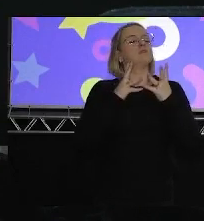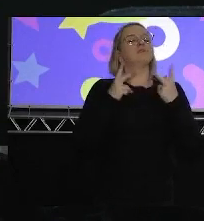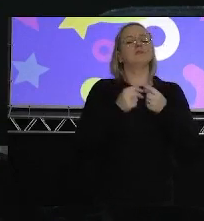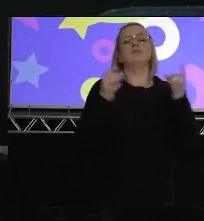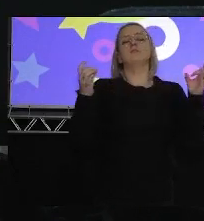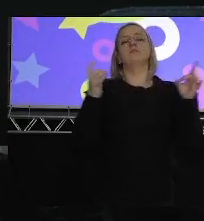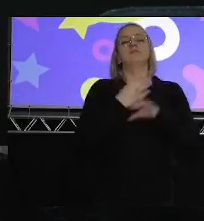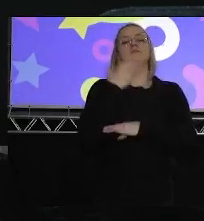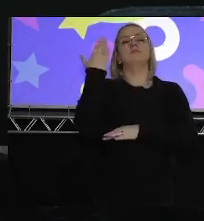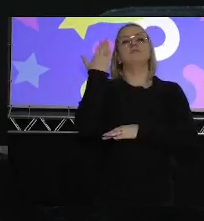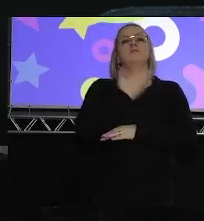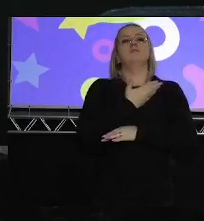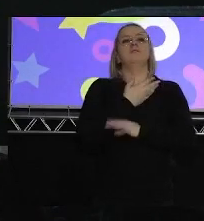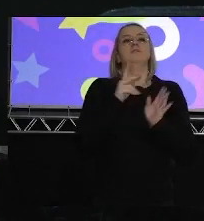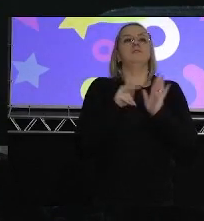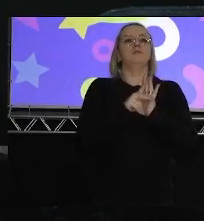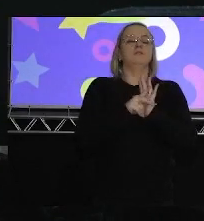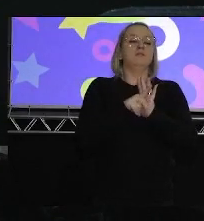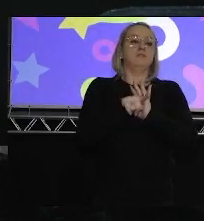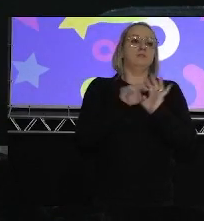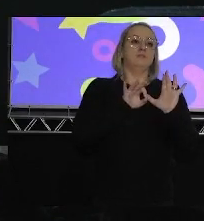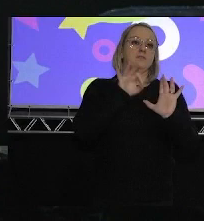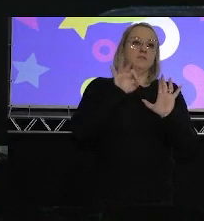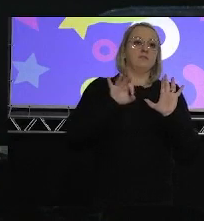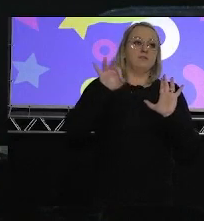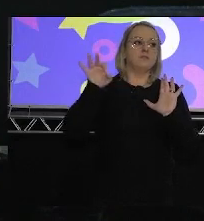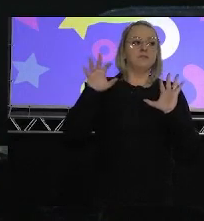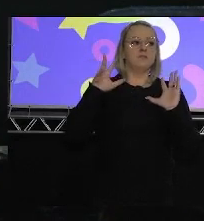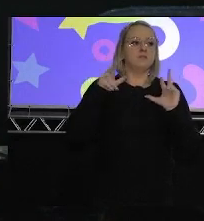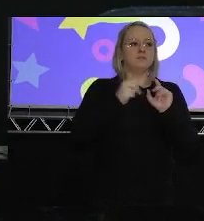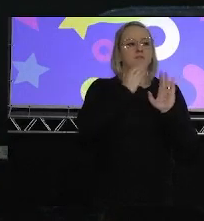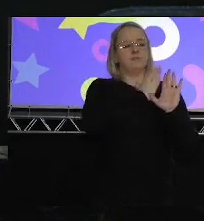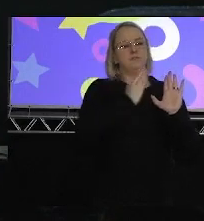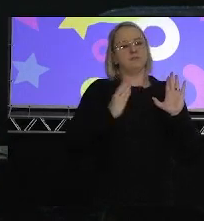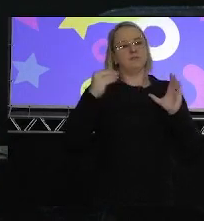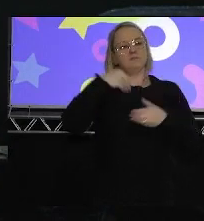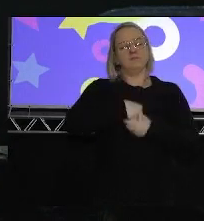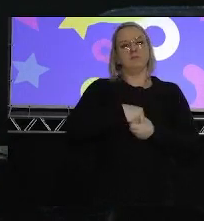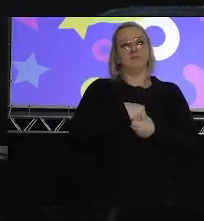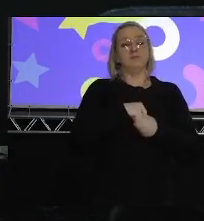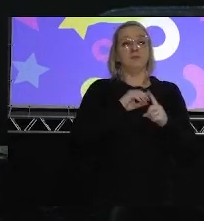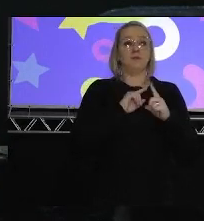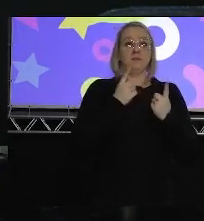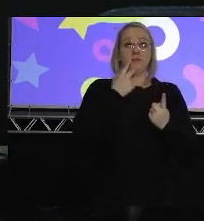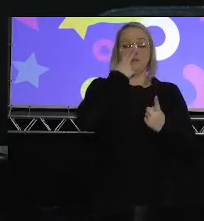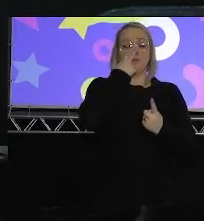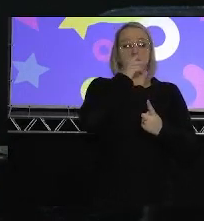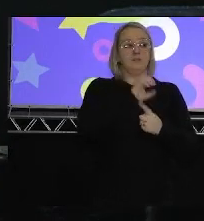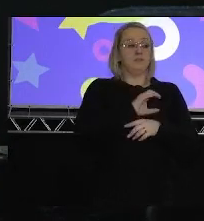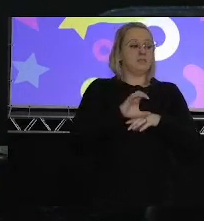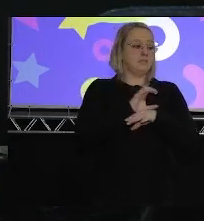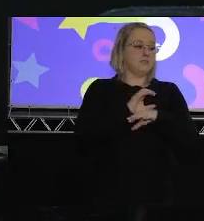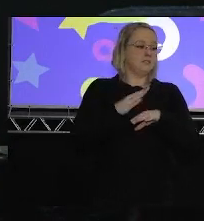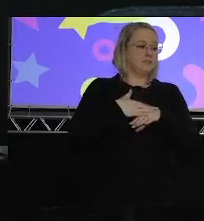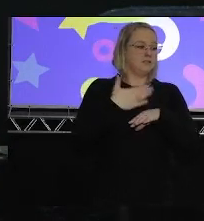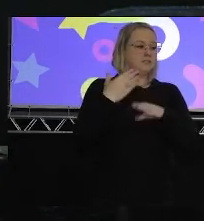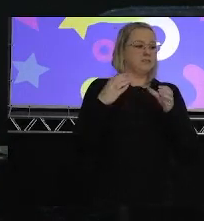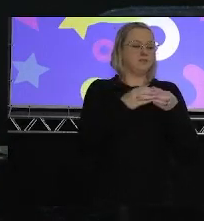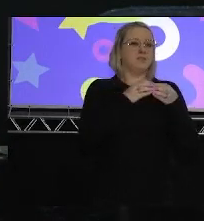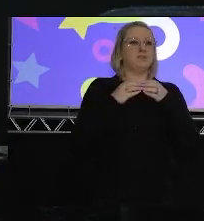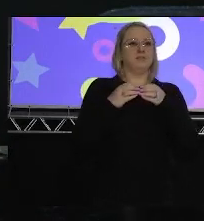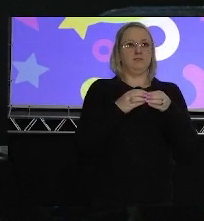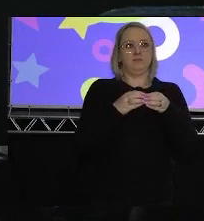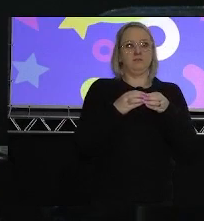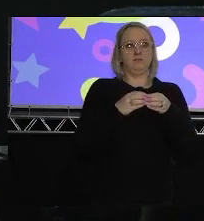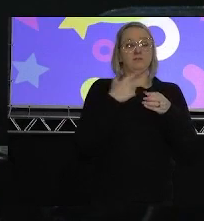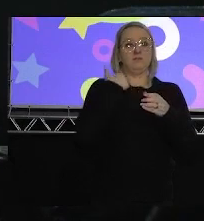que documentar, passar, para ficar documentado. Então, todo um processo em cima disso. E a parte cinza lá e azul são os times. E estão